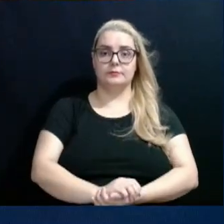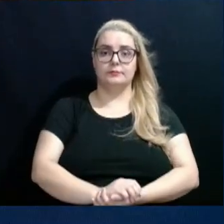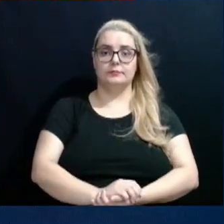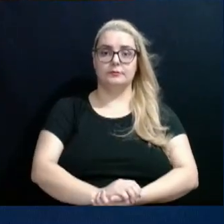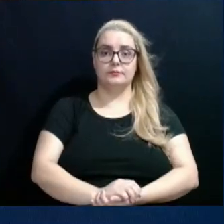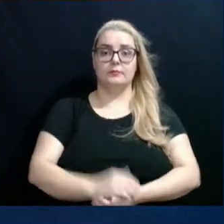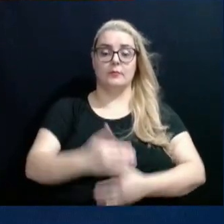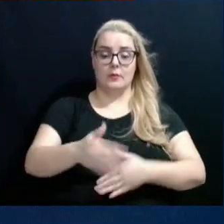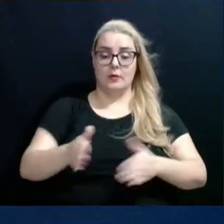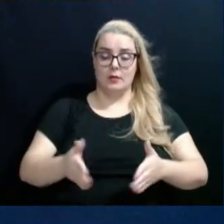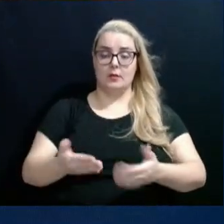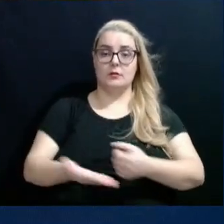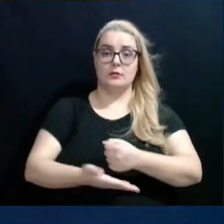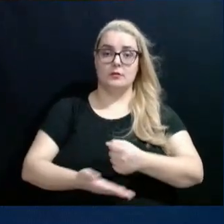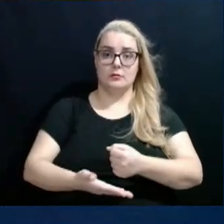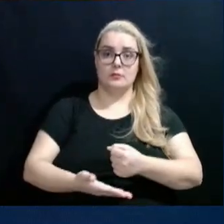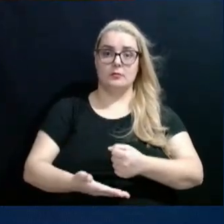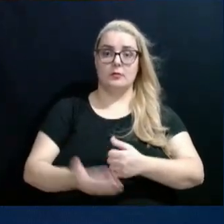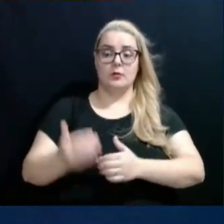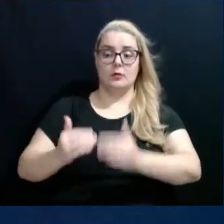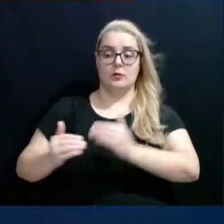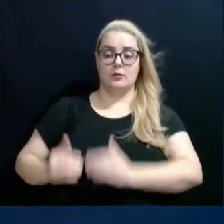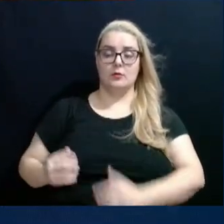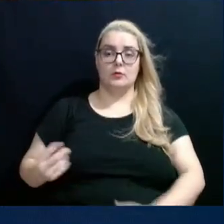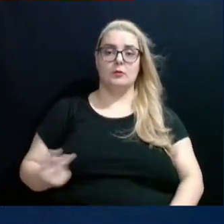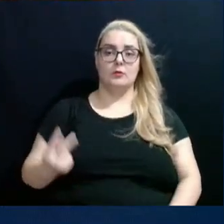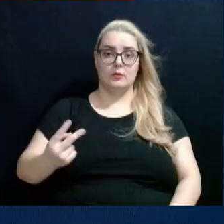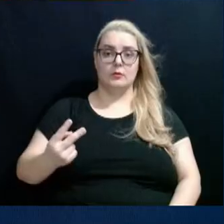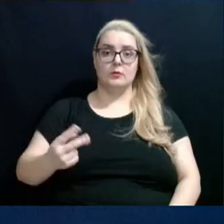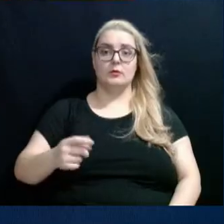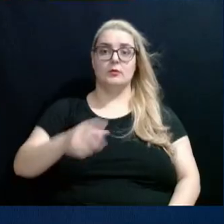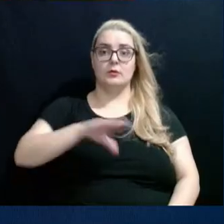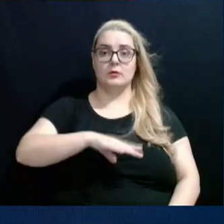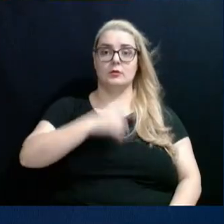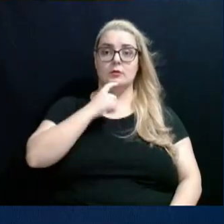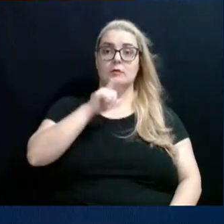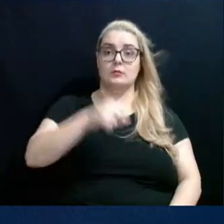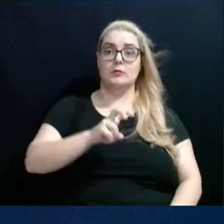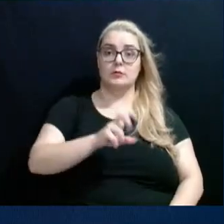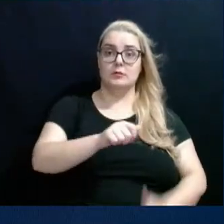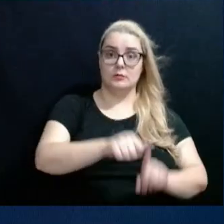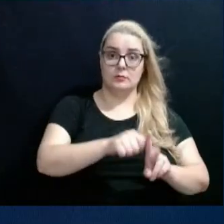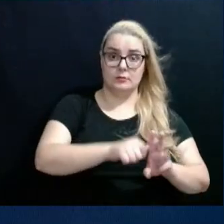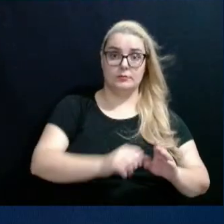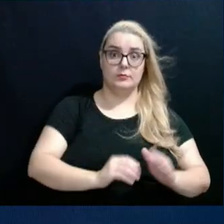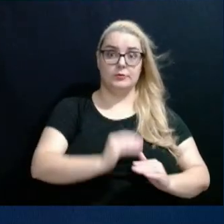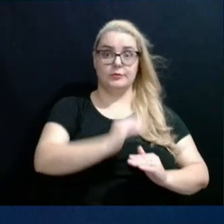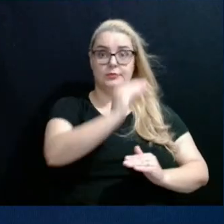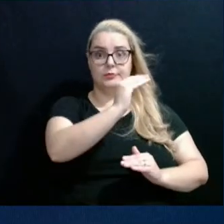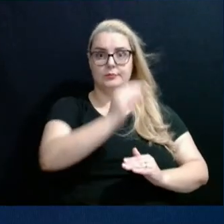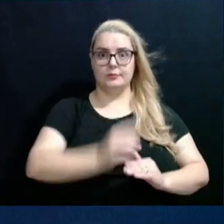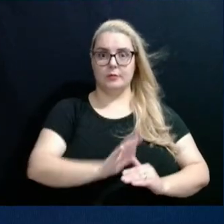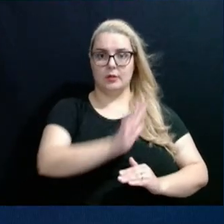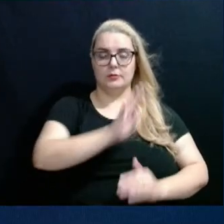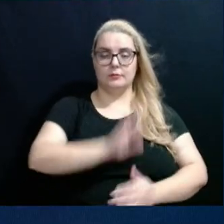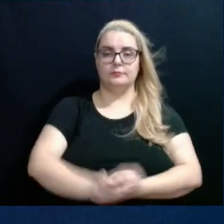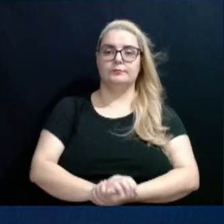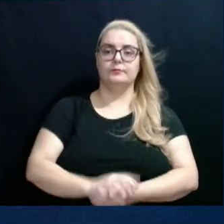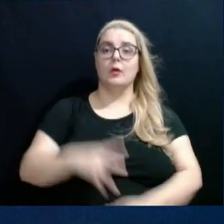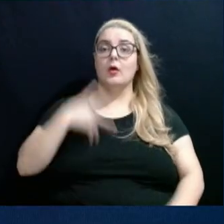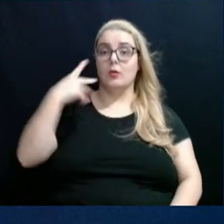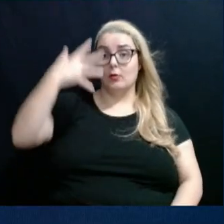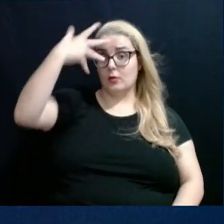básica apresenta recuo no valor em Campinas após 5 meses seguidos de alta. O vereador Rodrigo Farmadic